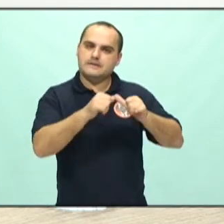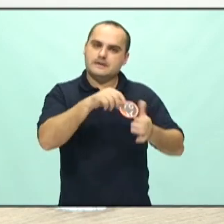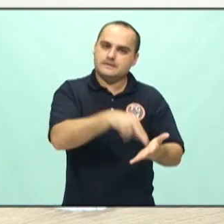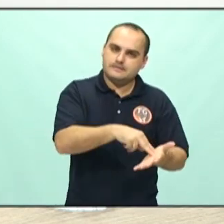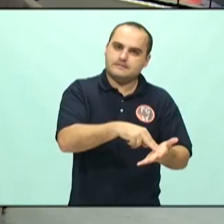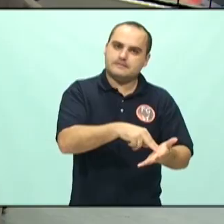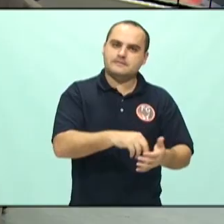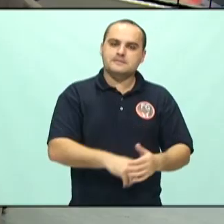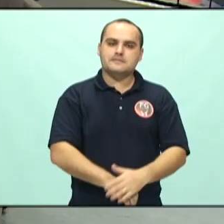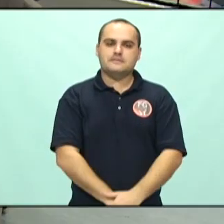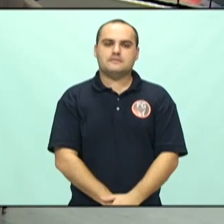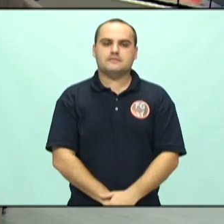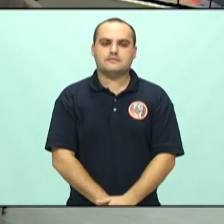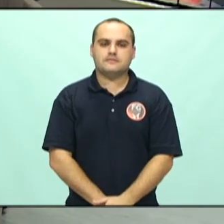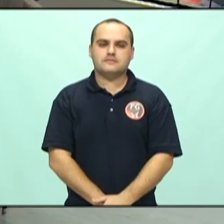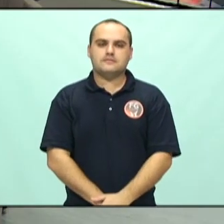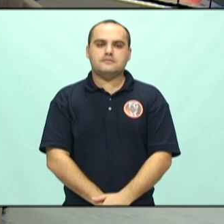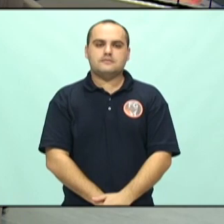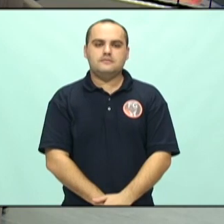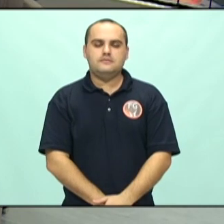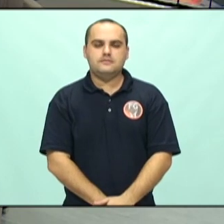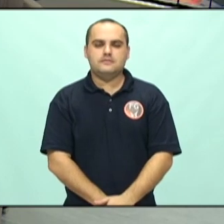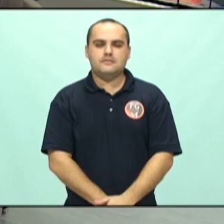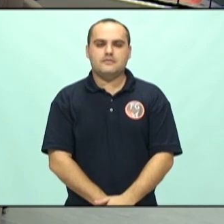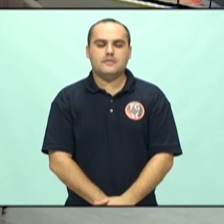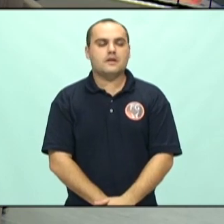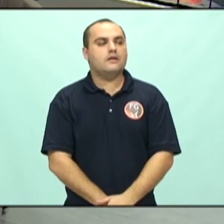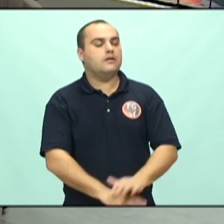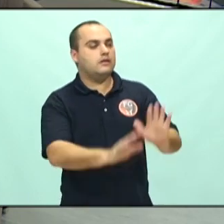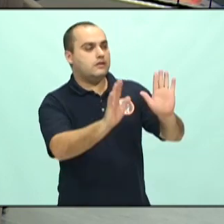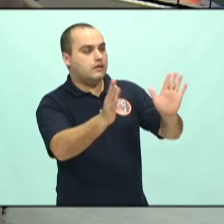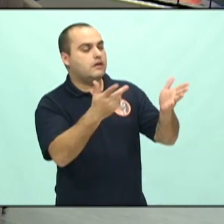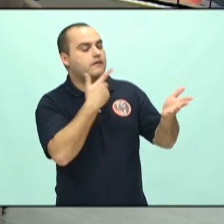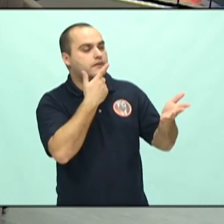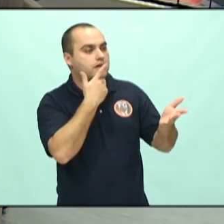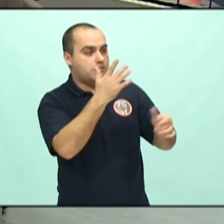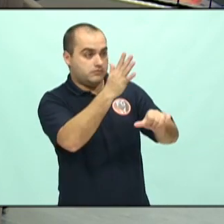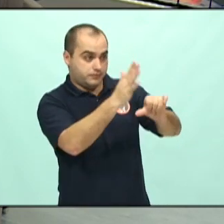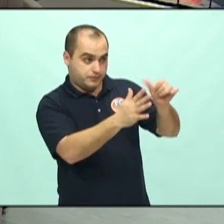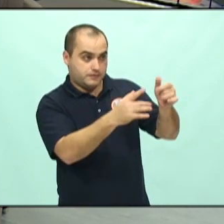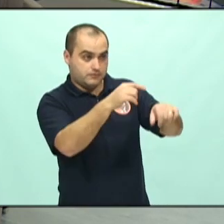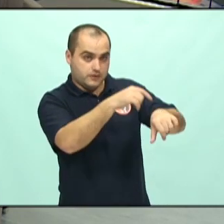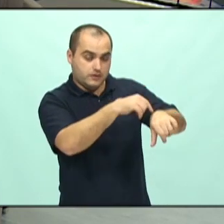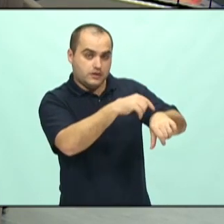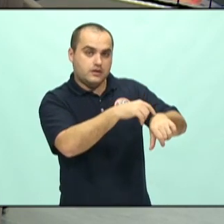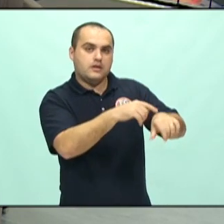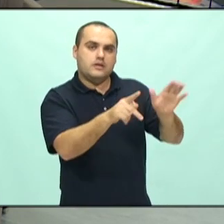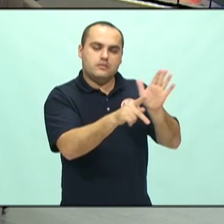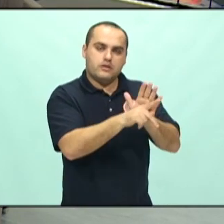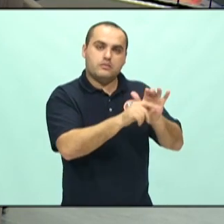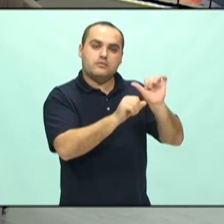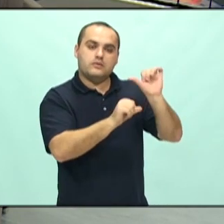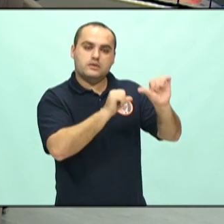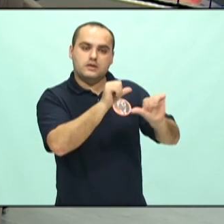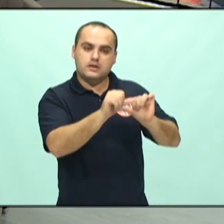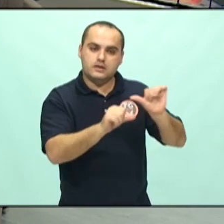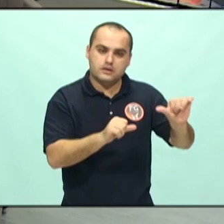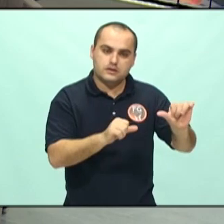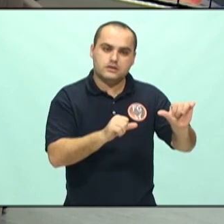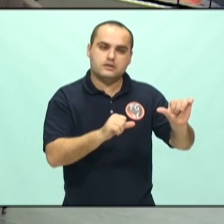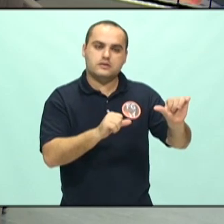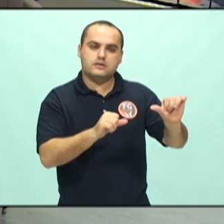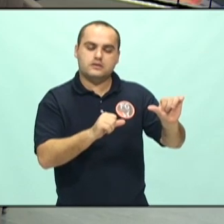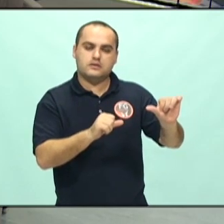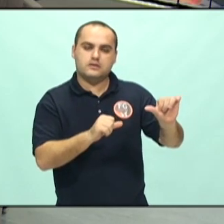servidor. Francisco, a gente falou no primeiro bloco a respeito das possíveis alterações no